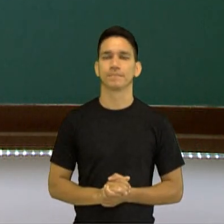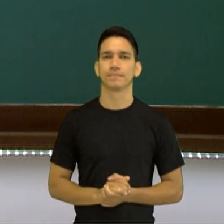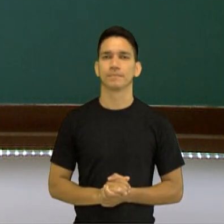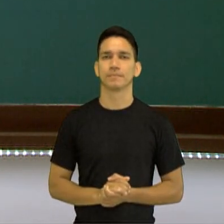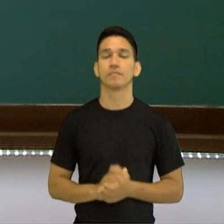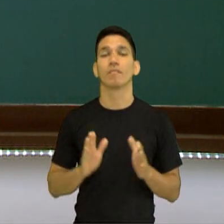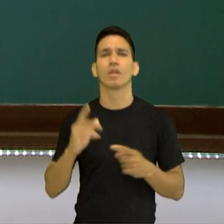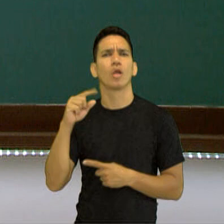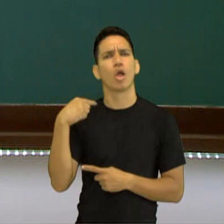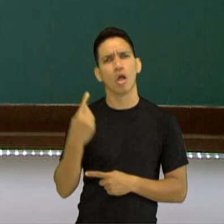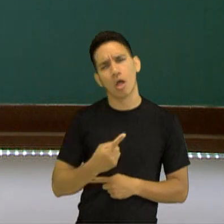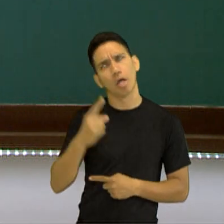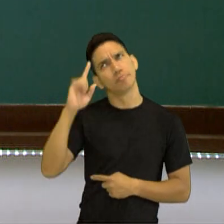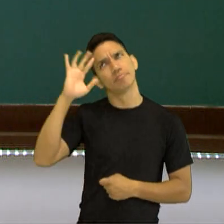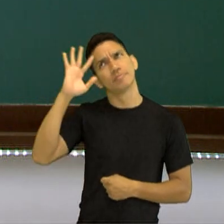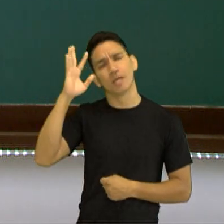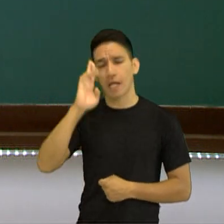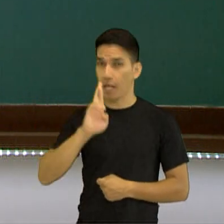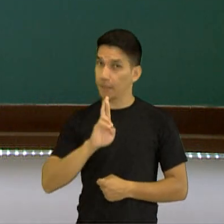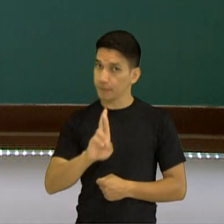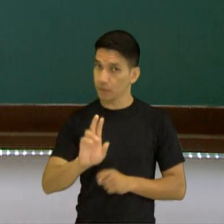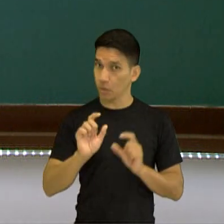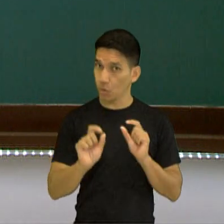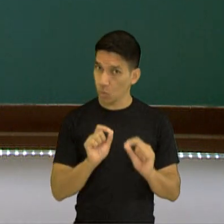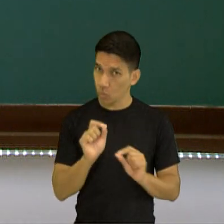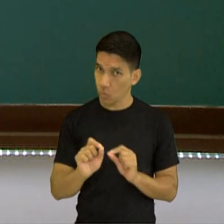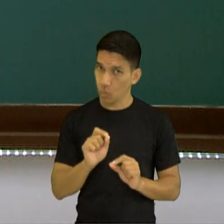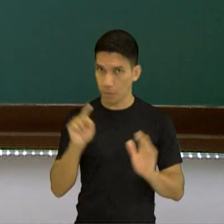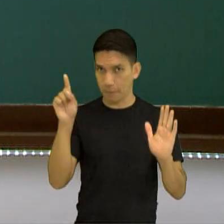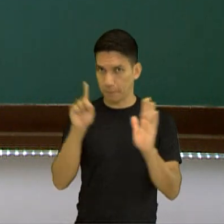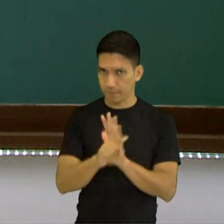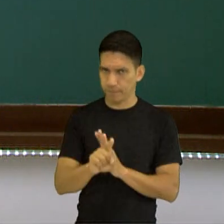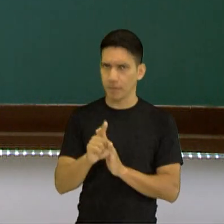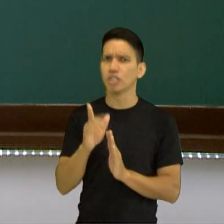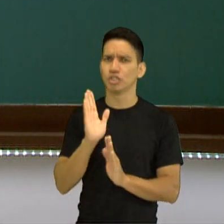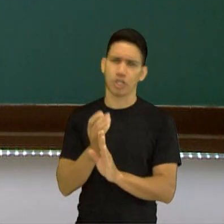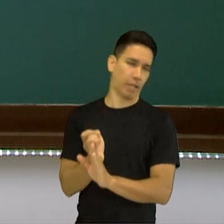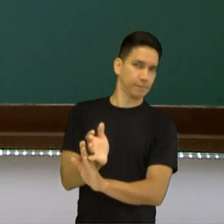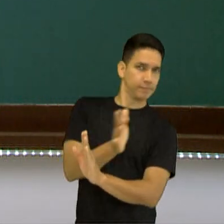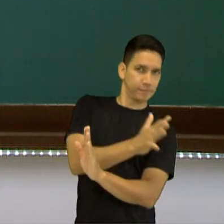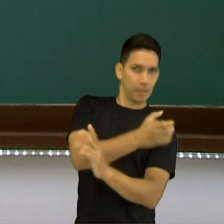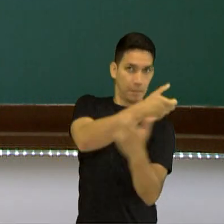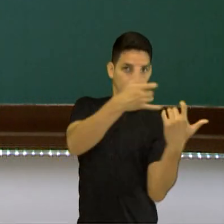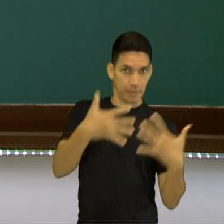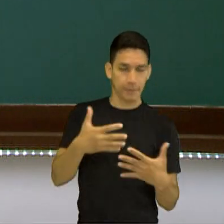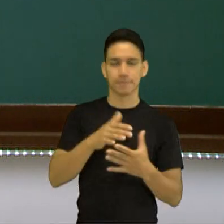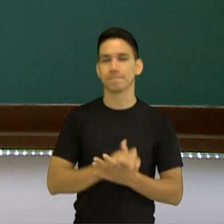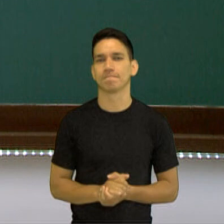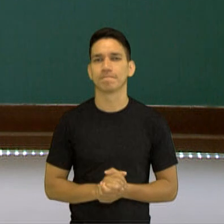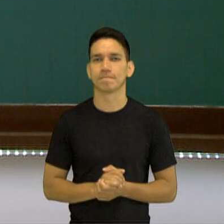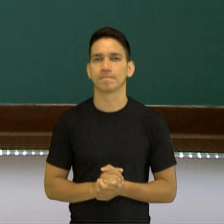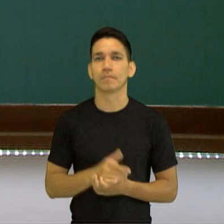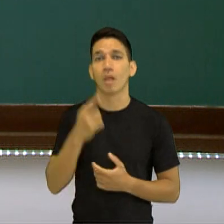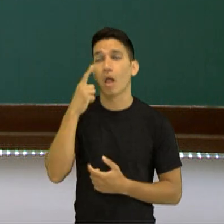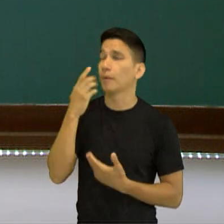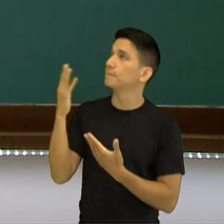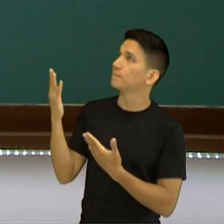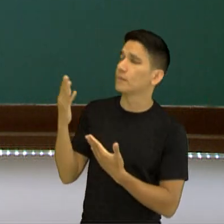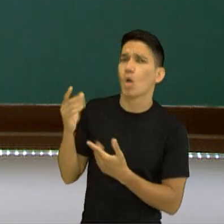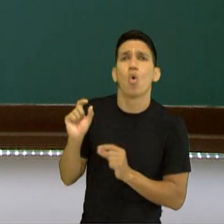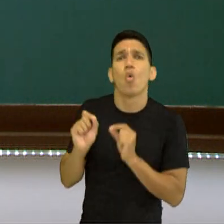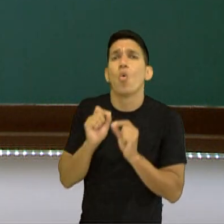Para a gente pensar e responder aqui uma questão com base no que falamos até aqui, olha só. Quais são